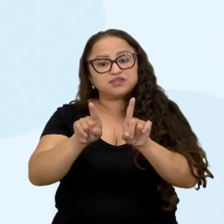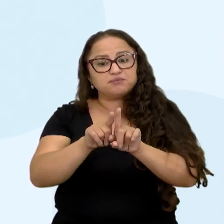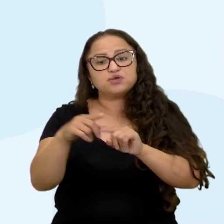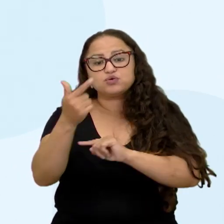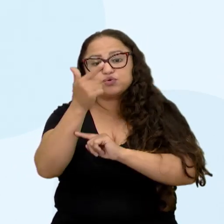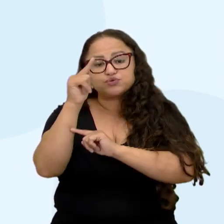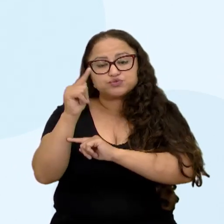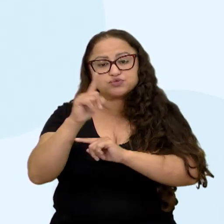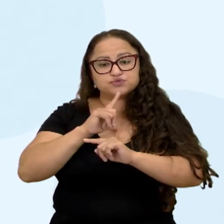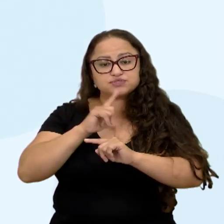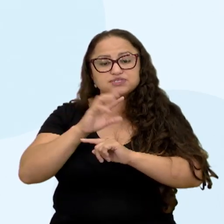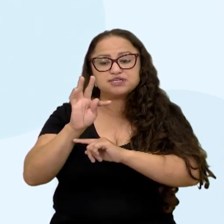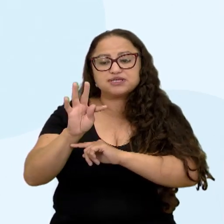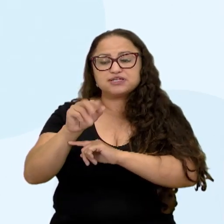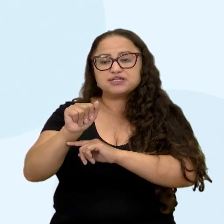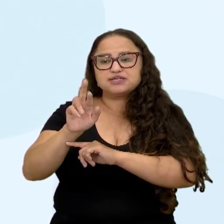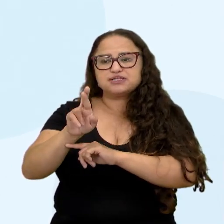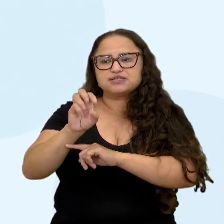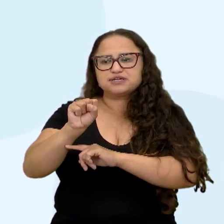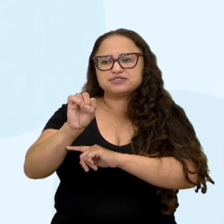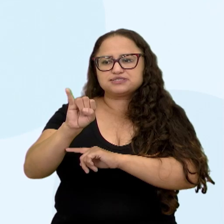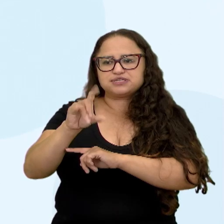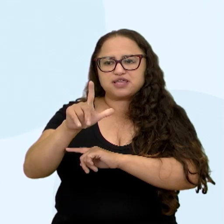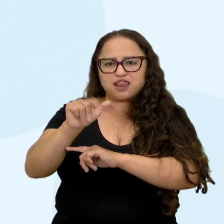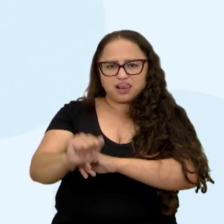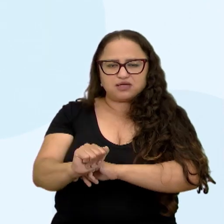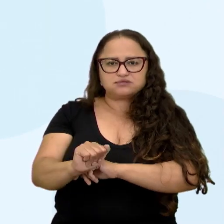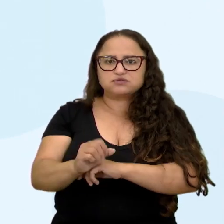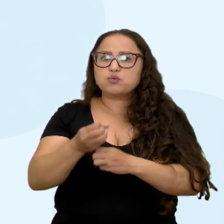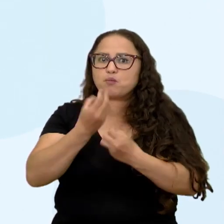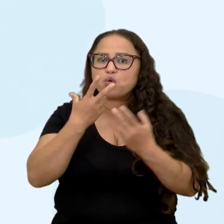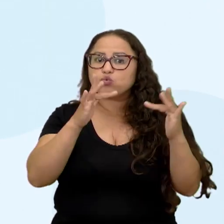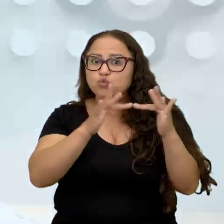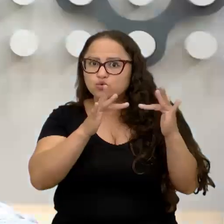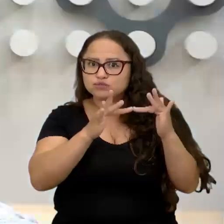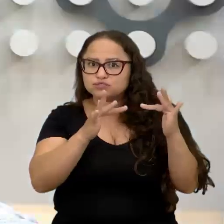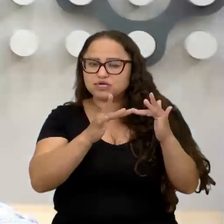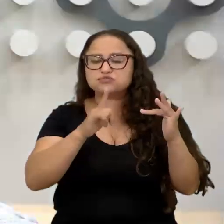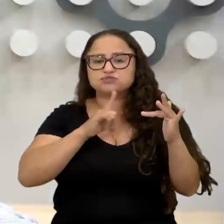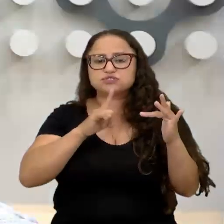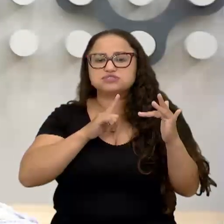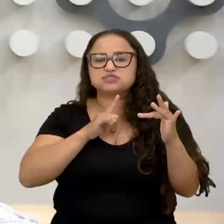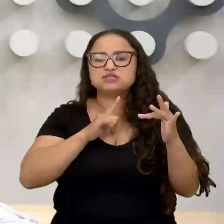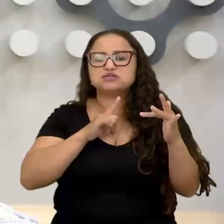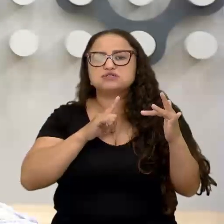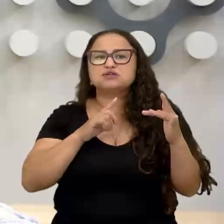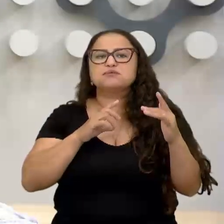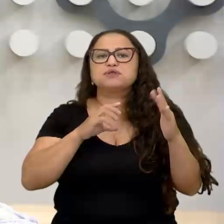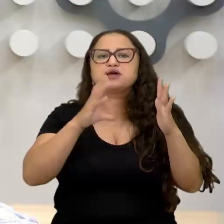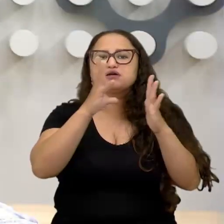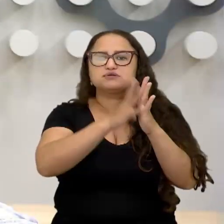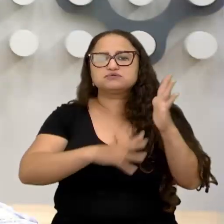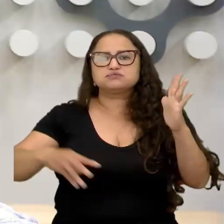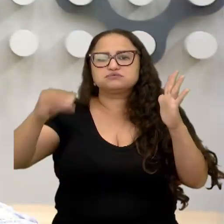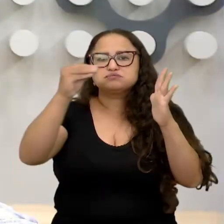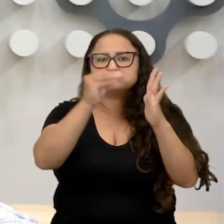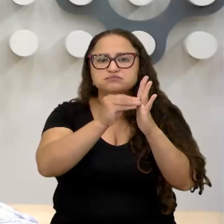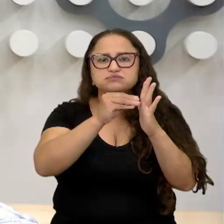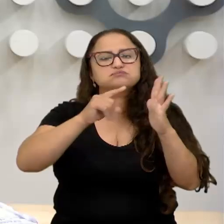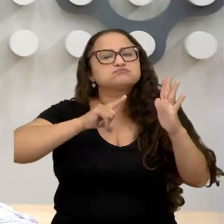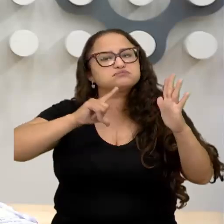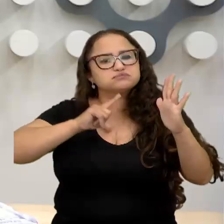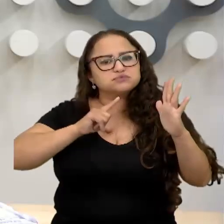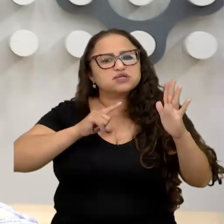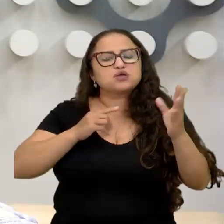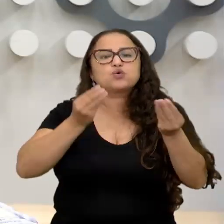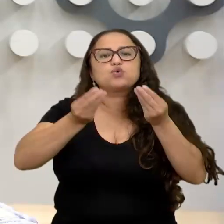operários de Tarsila do Amaral. Aí você vai ter um contato bem bacana com essa intertextualidade, dando pra gente um pouco